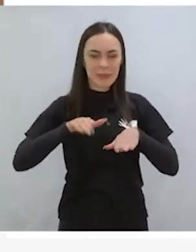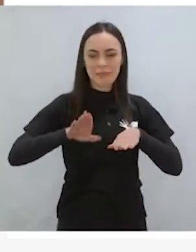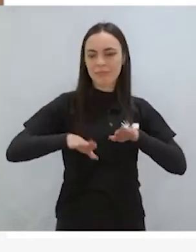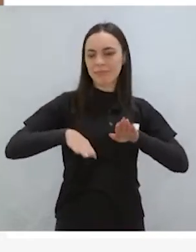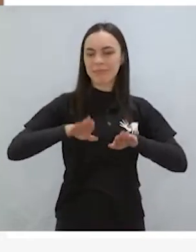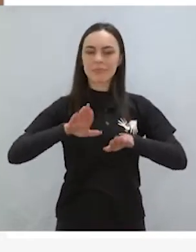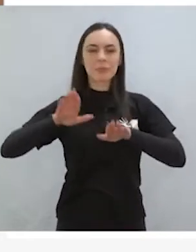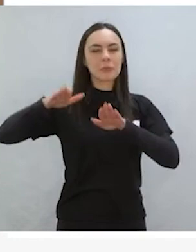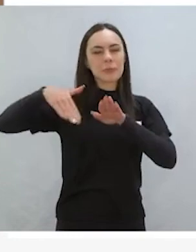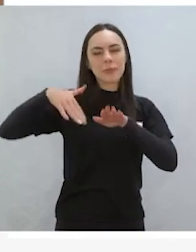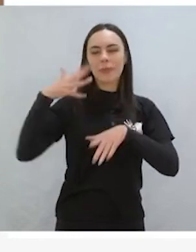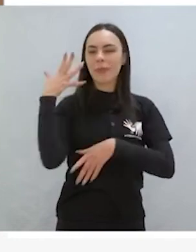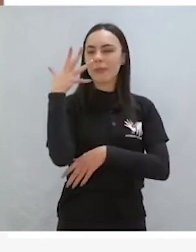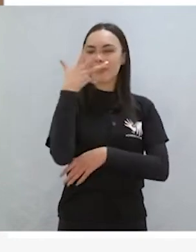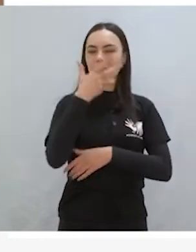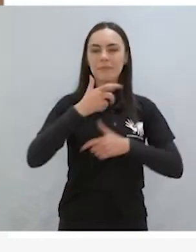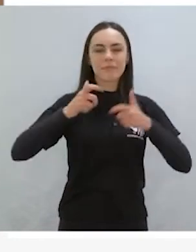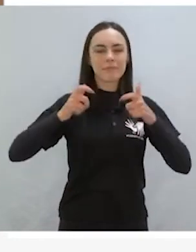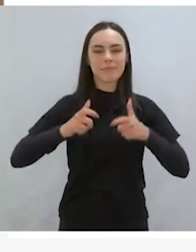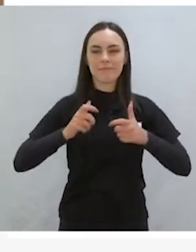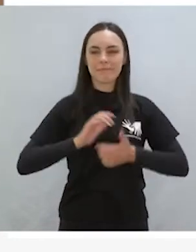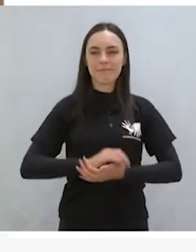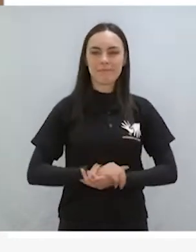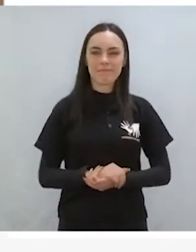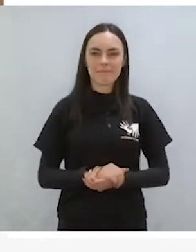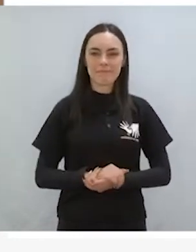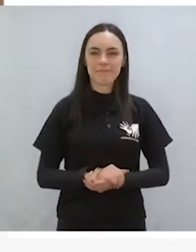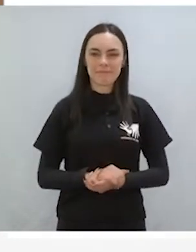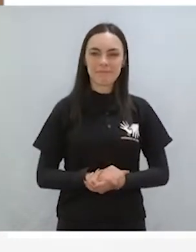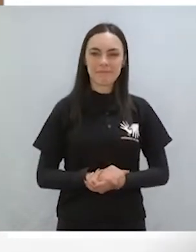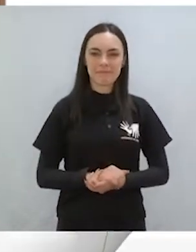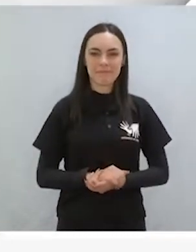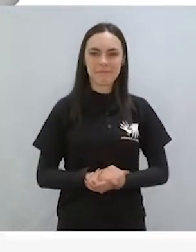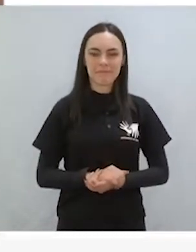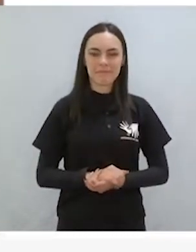descalços, numa linda praia.